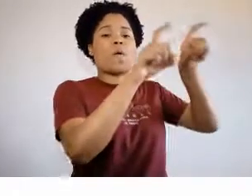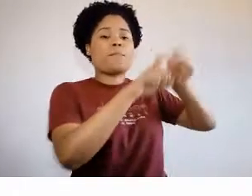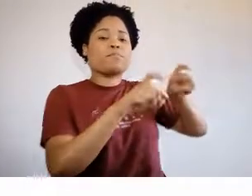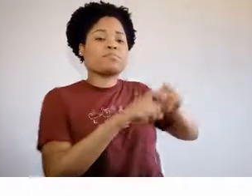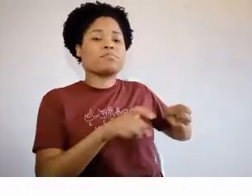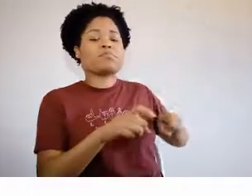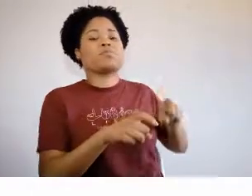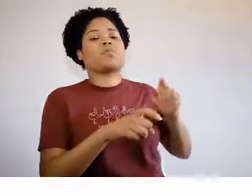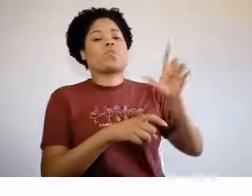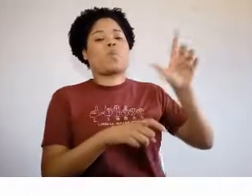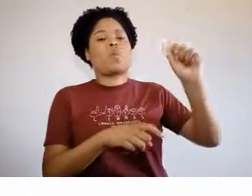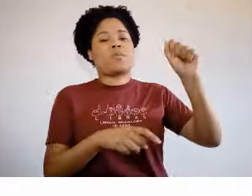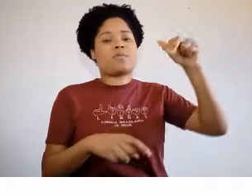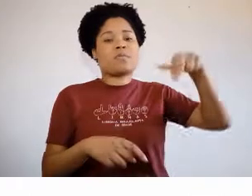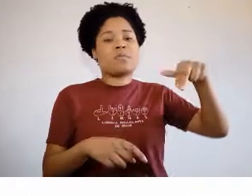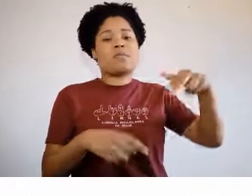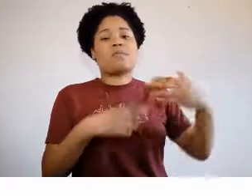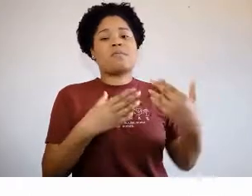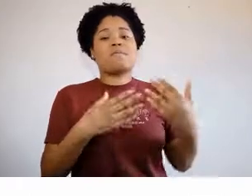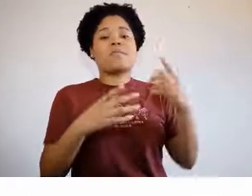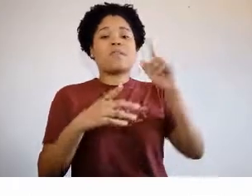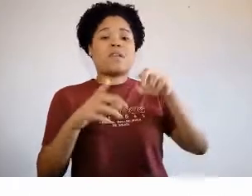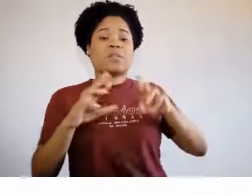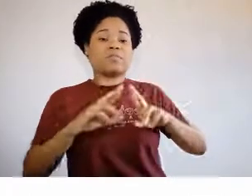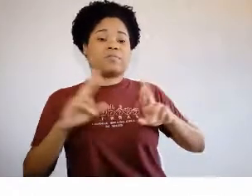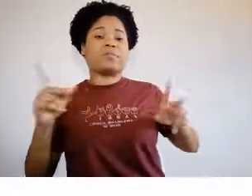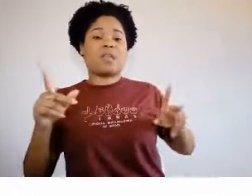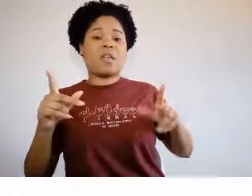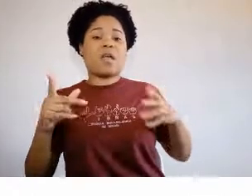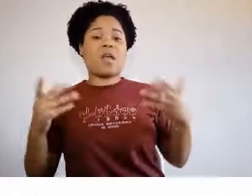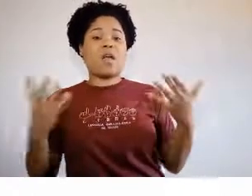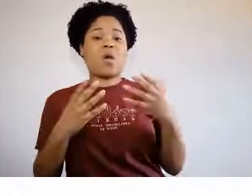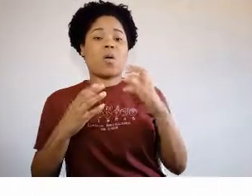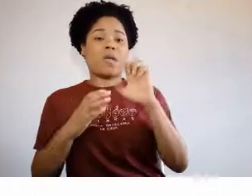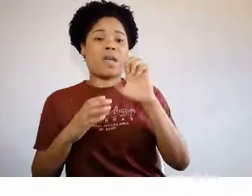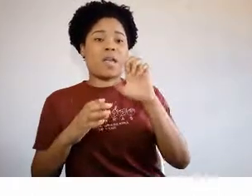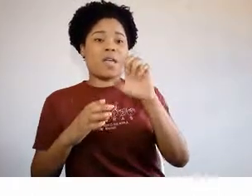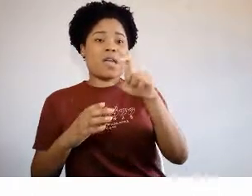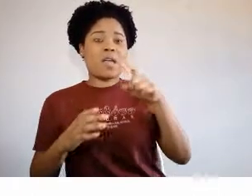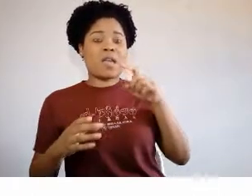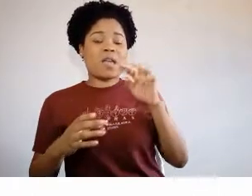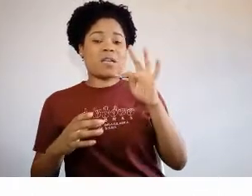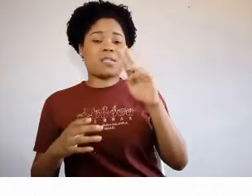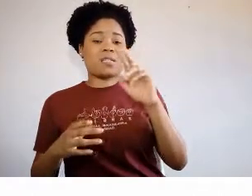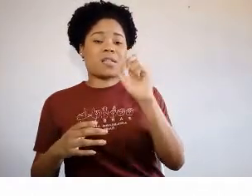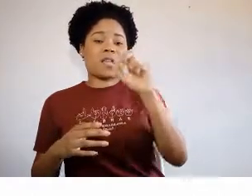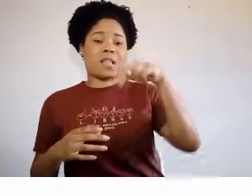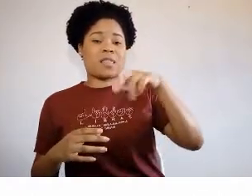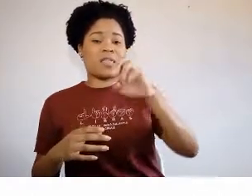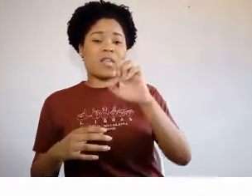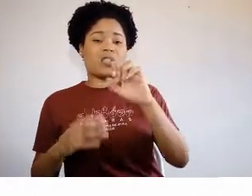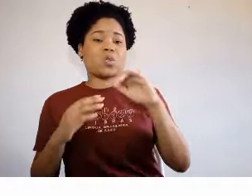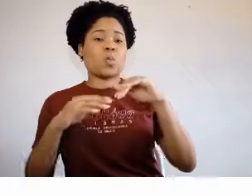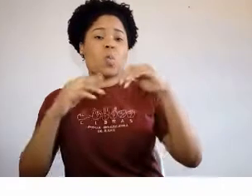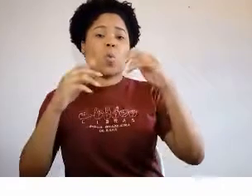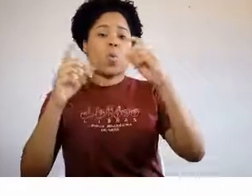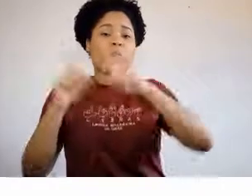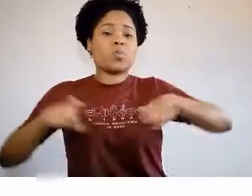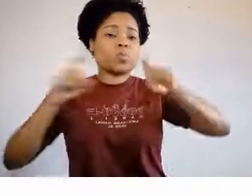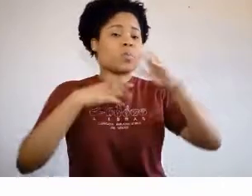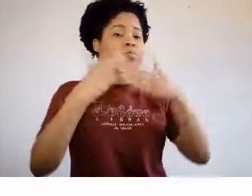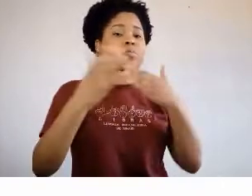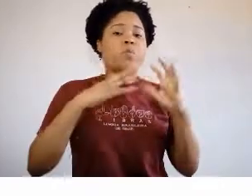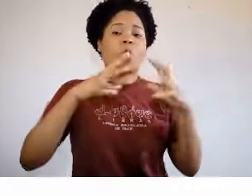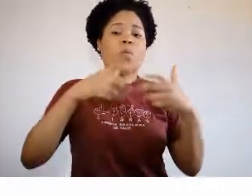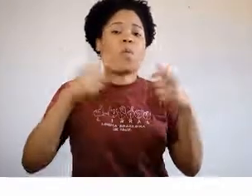os computadores da rede LAN. E é esse o diferencial. Na extranet de qualquer computador de parte do